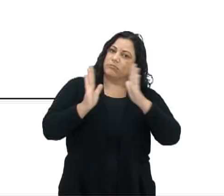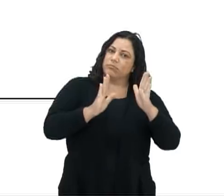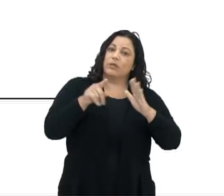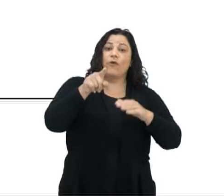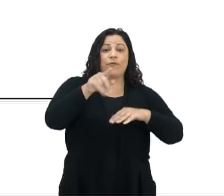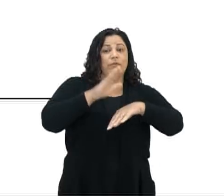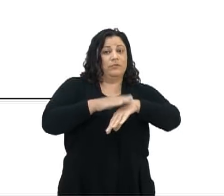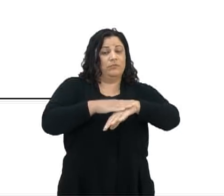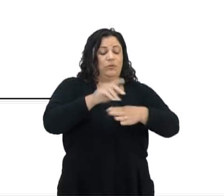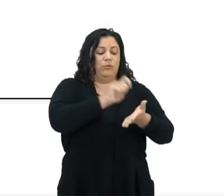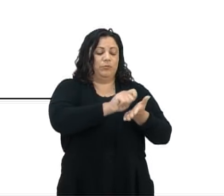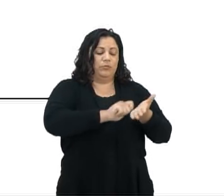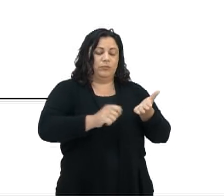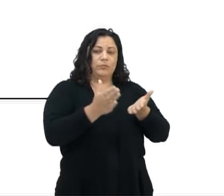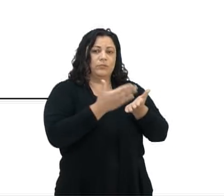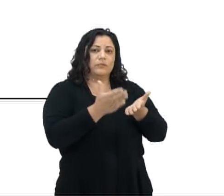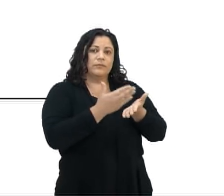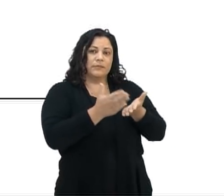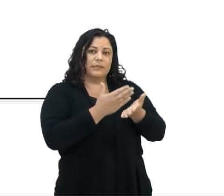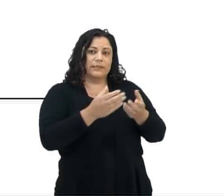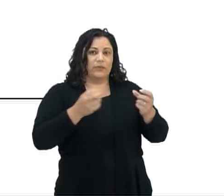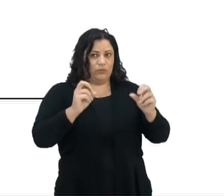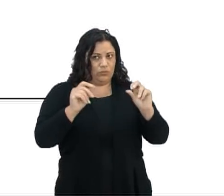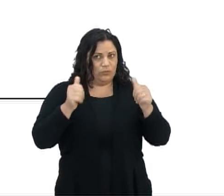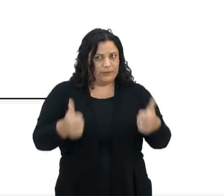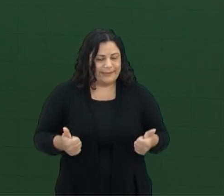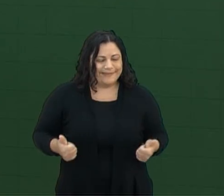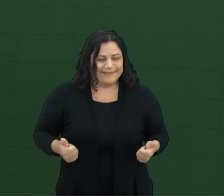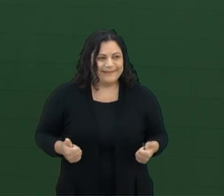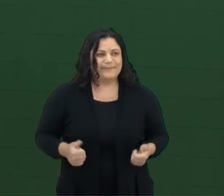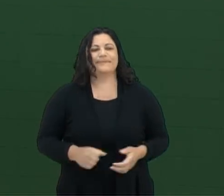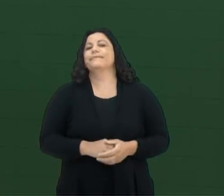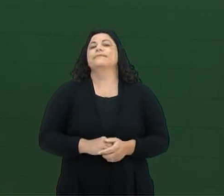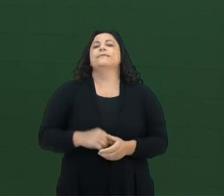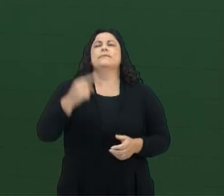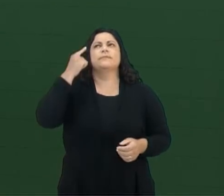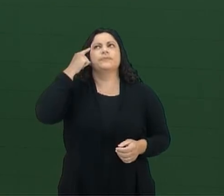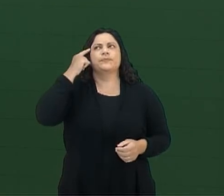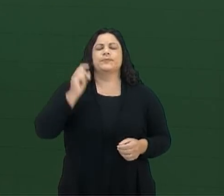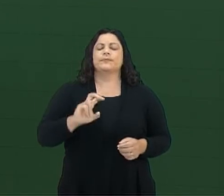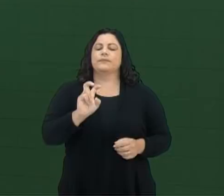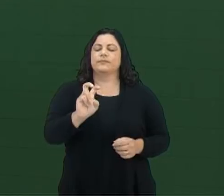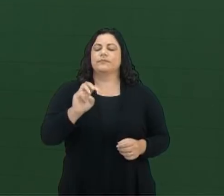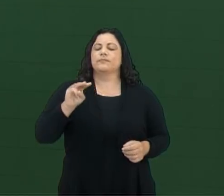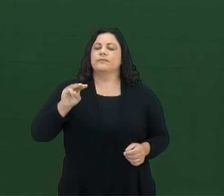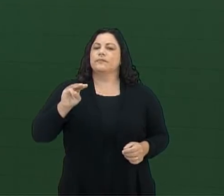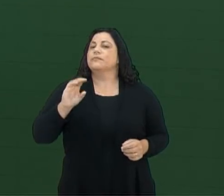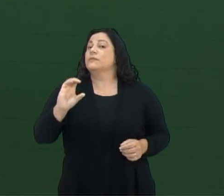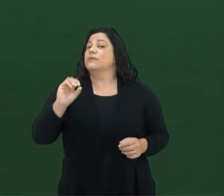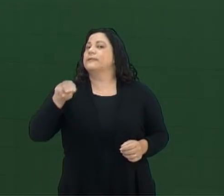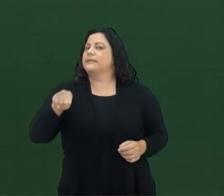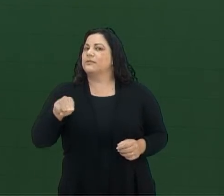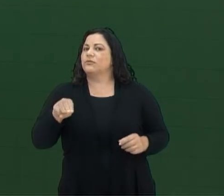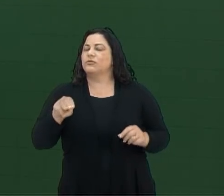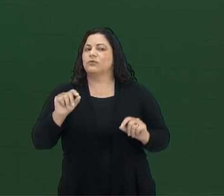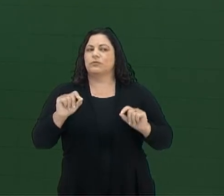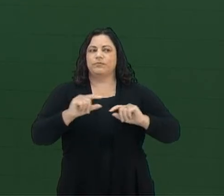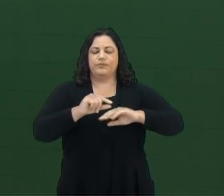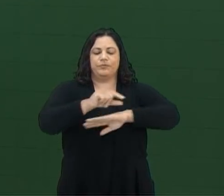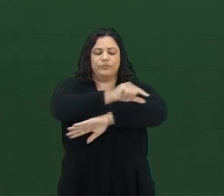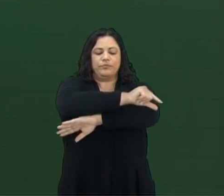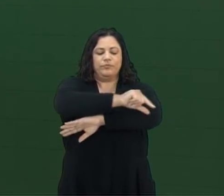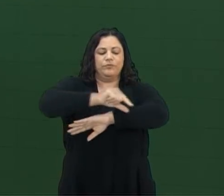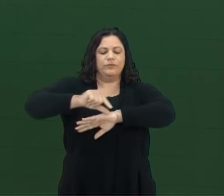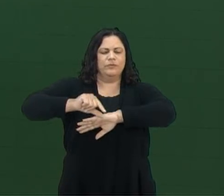maior do que o tamanho do lado do quadrado, tá? Então, supor que você queira um quadrado de 5 centímetros, faz uma reta aí de pelo menos